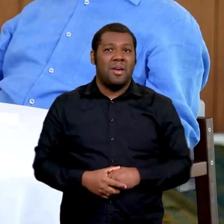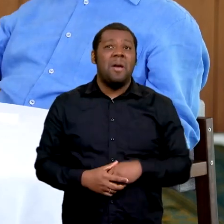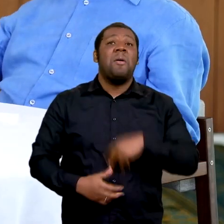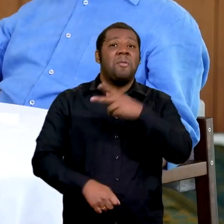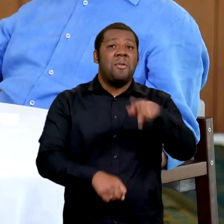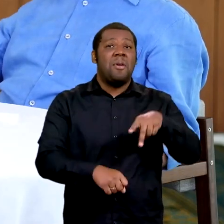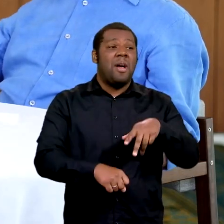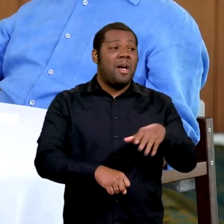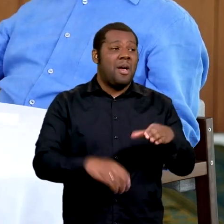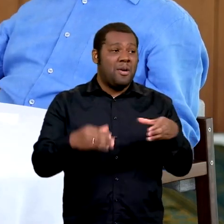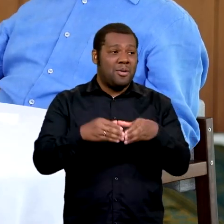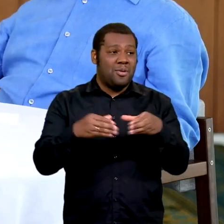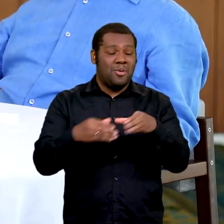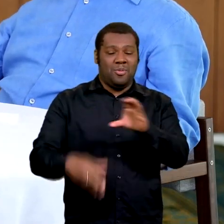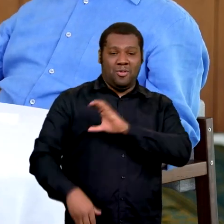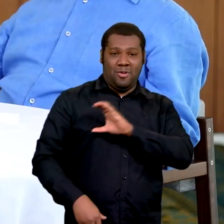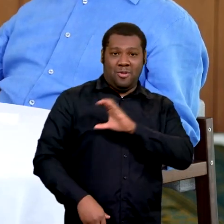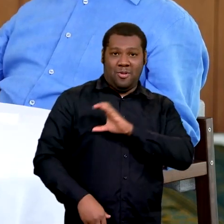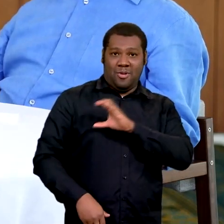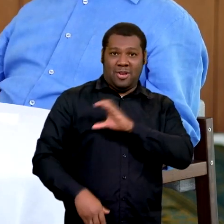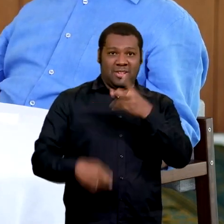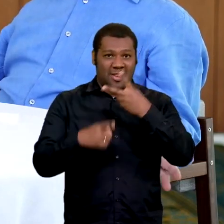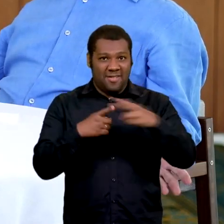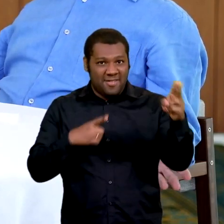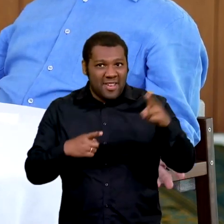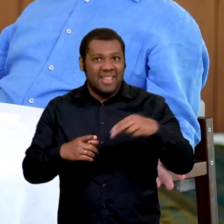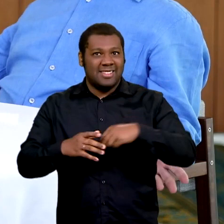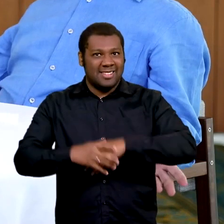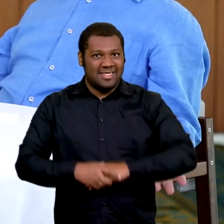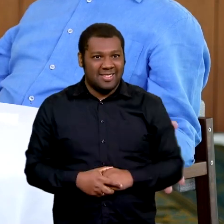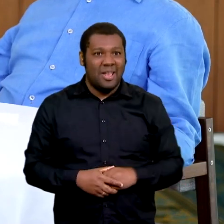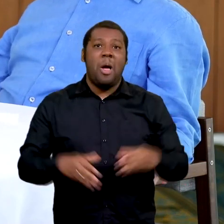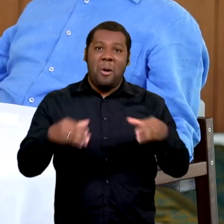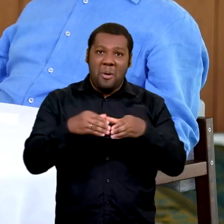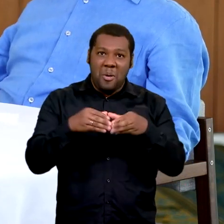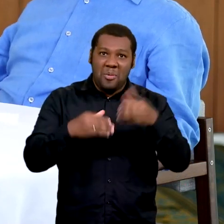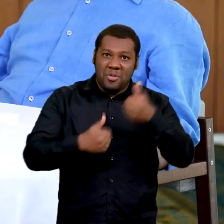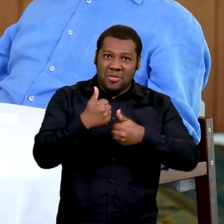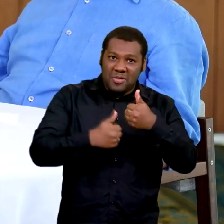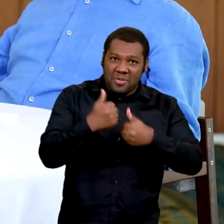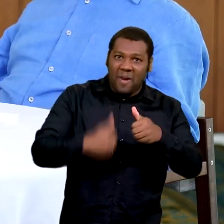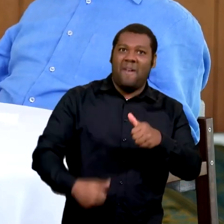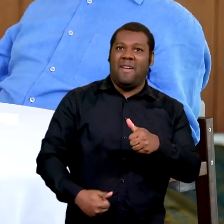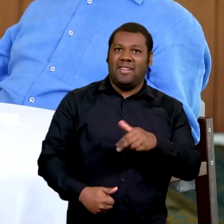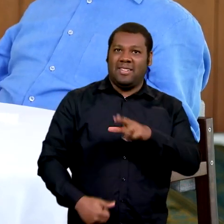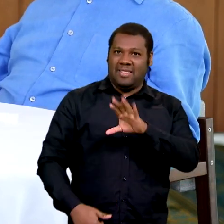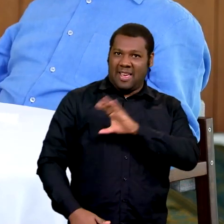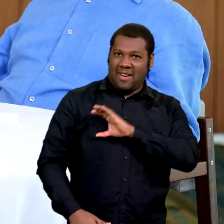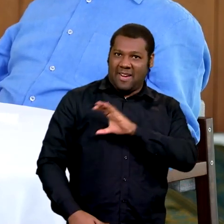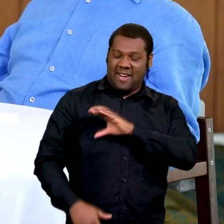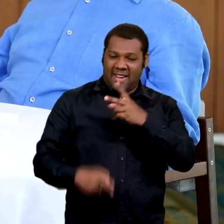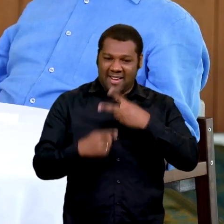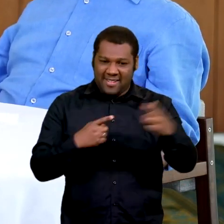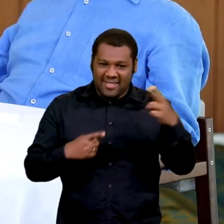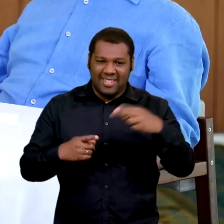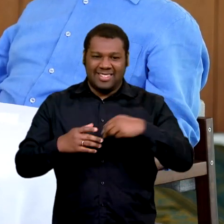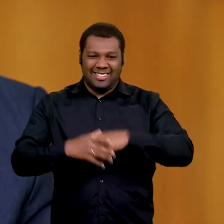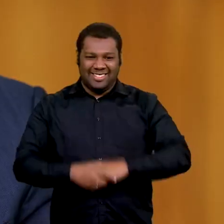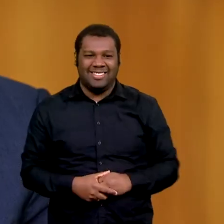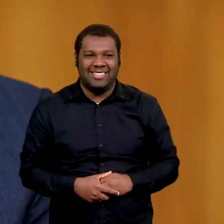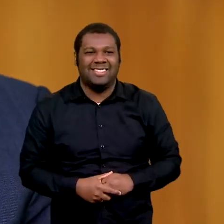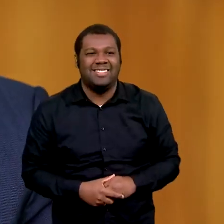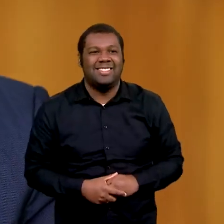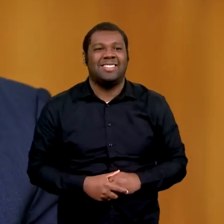né e fora de casa assim meu Deus eu fico feliz eu tô rindo à toa aí